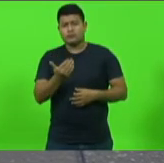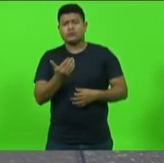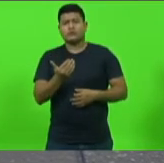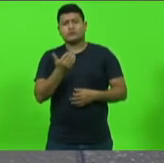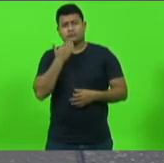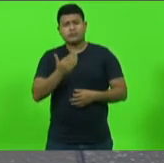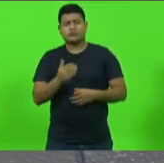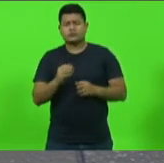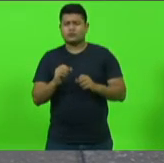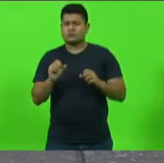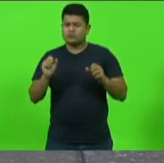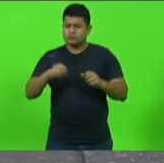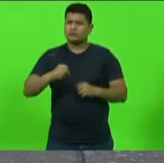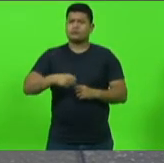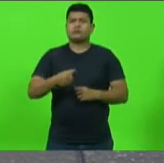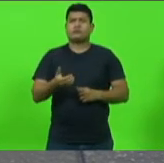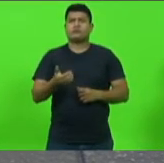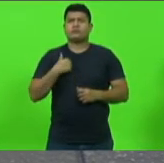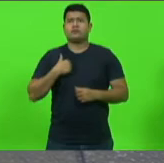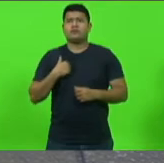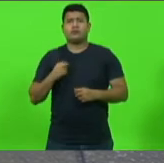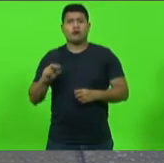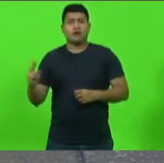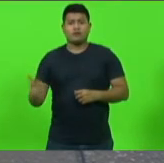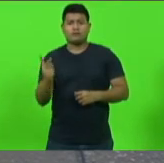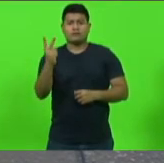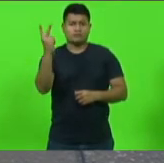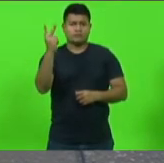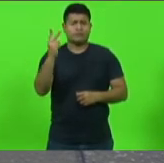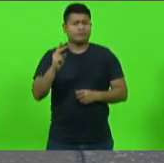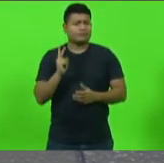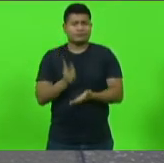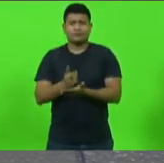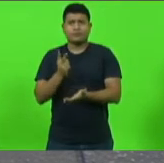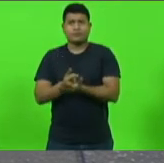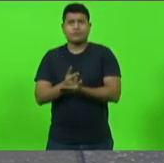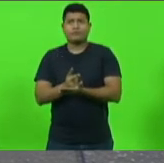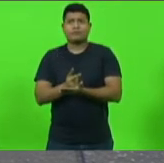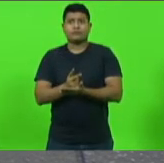torcendo sim, pela valorização sempre. Teve um